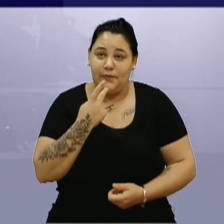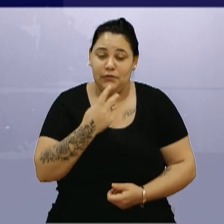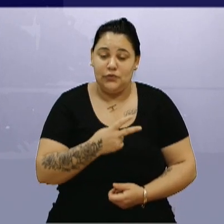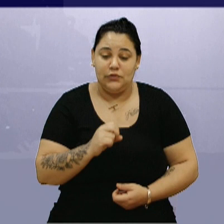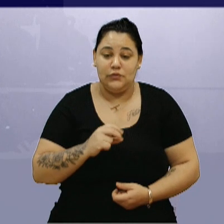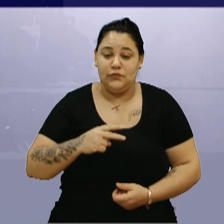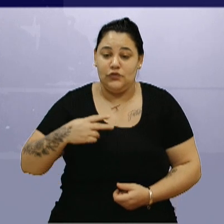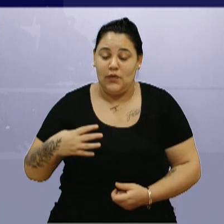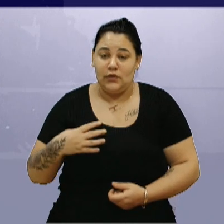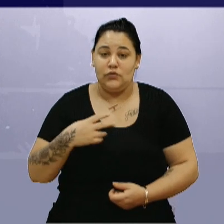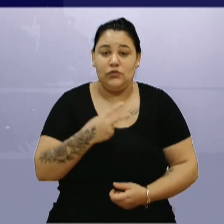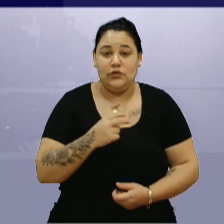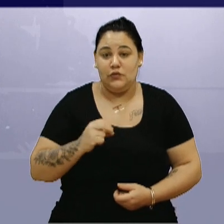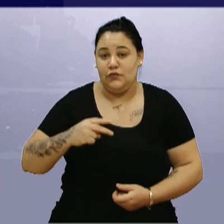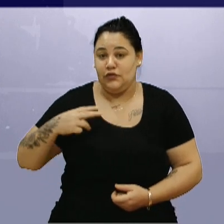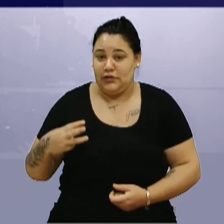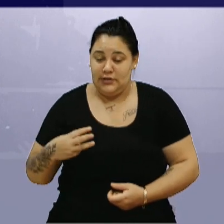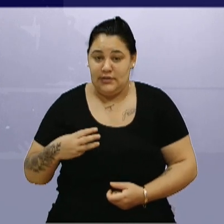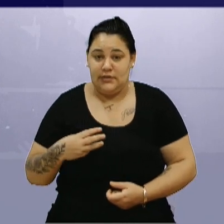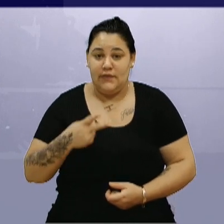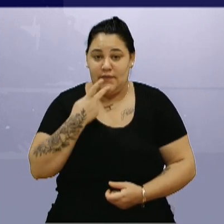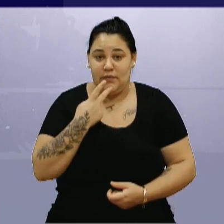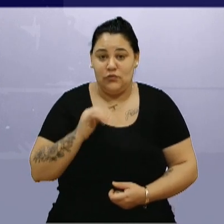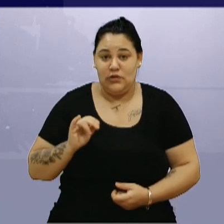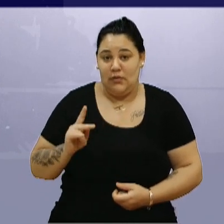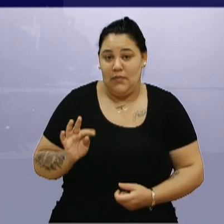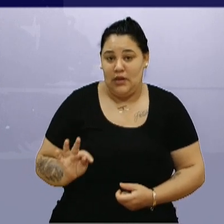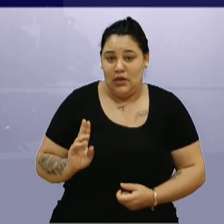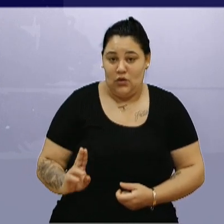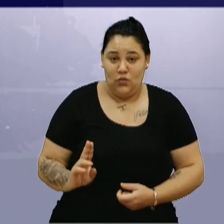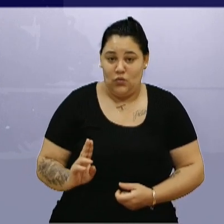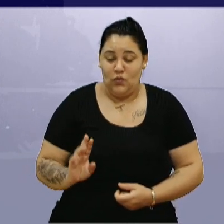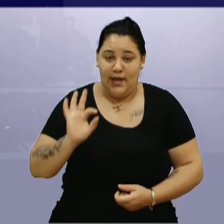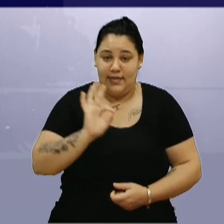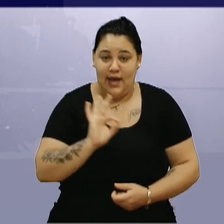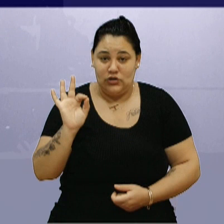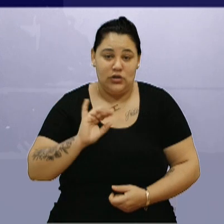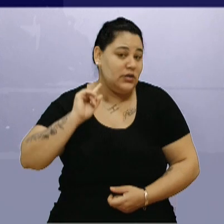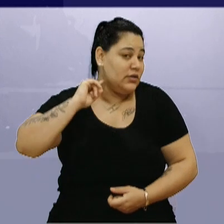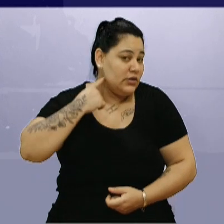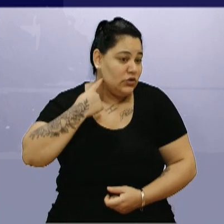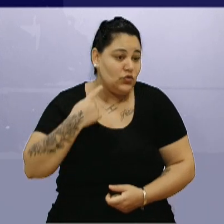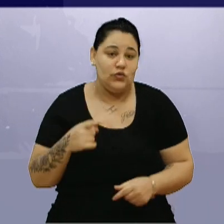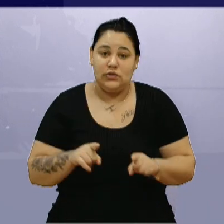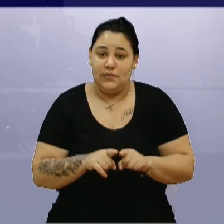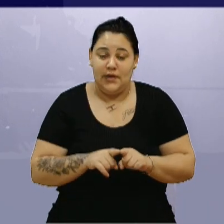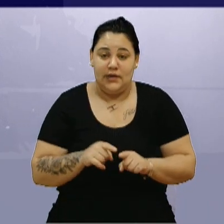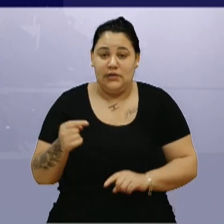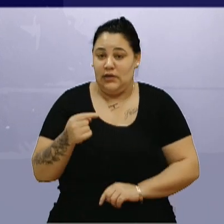2024 e 2023, ressaltamos o IPTU e a taxa de lixo, IPTU com